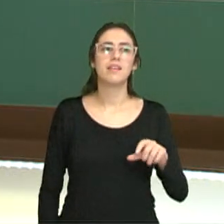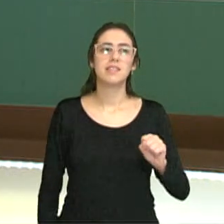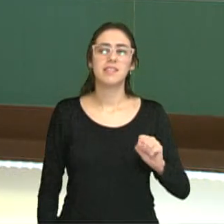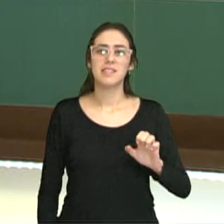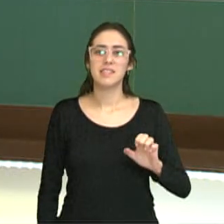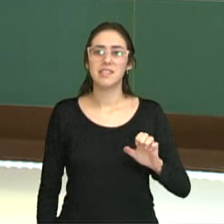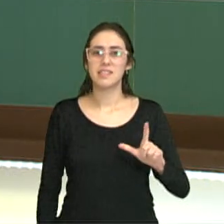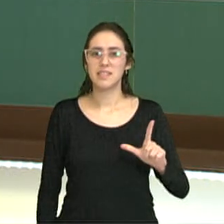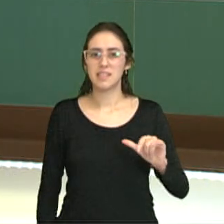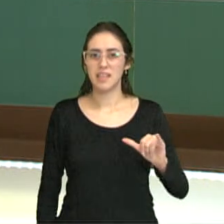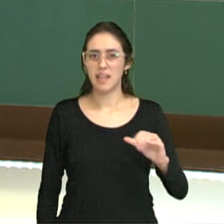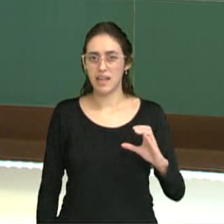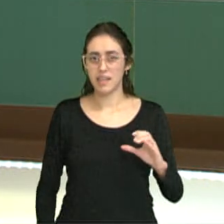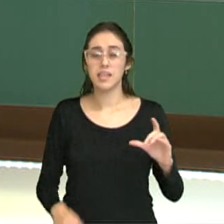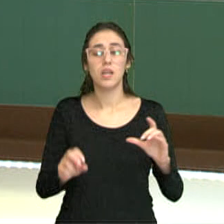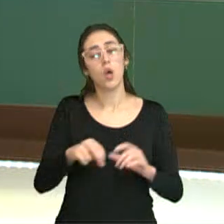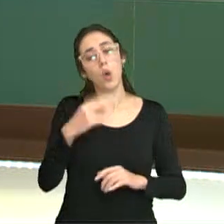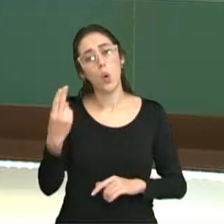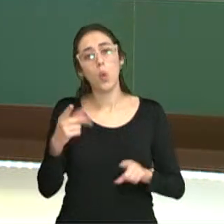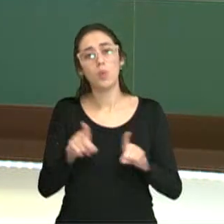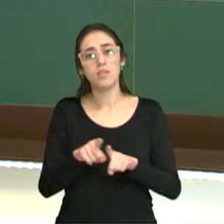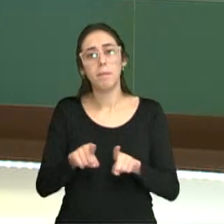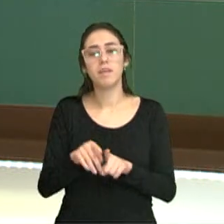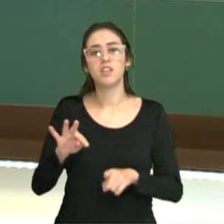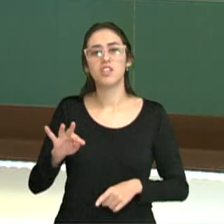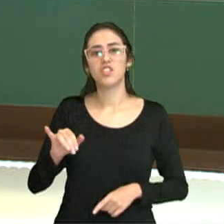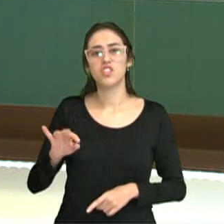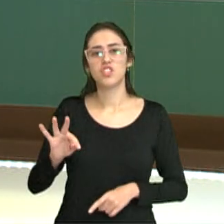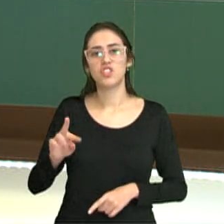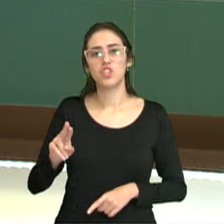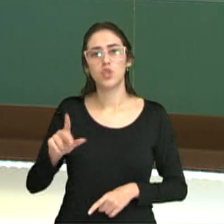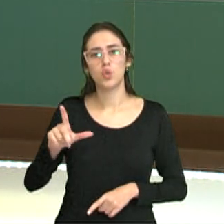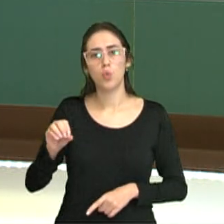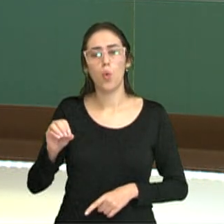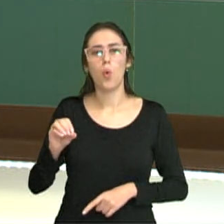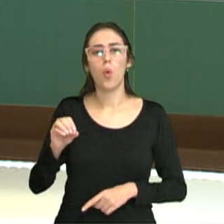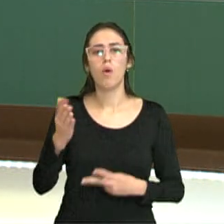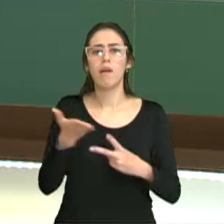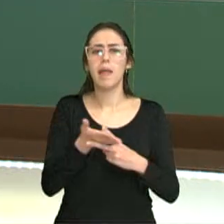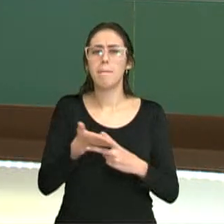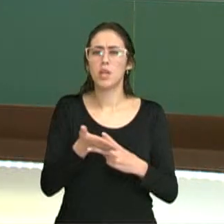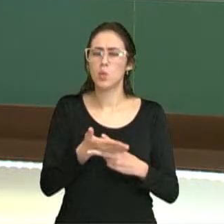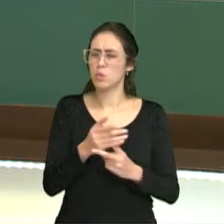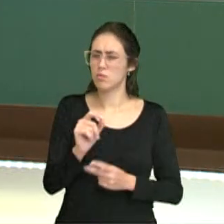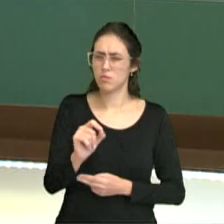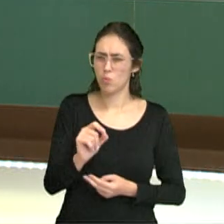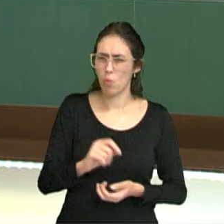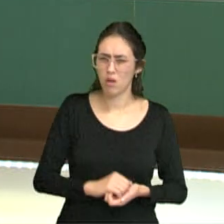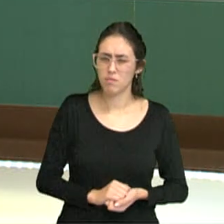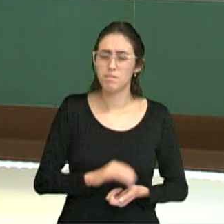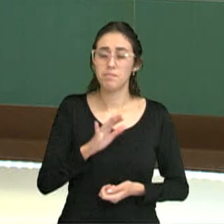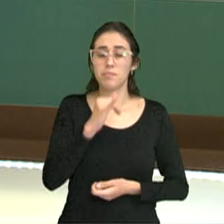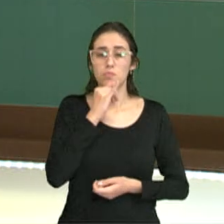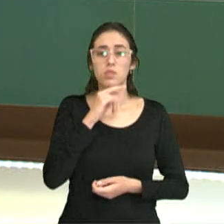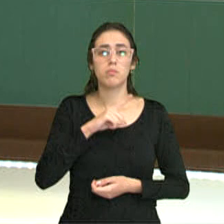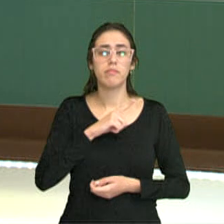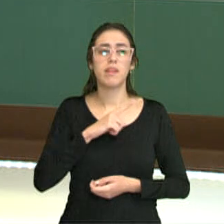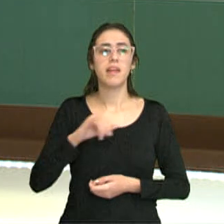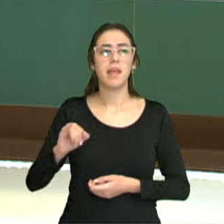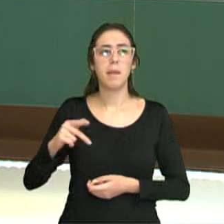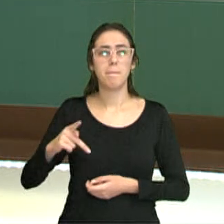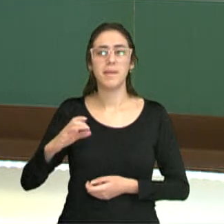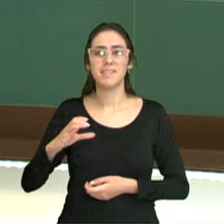outra maneira é fazer um título híbrido, ou seja, uma parte é utilizado, por exemplo, o IPCA,